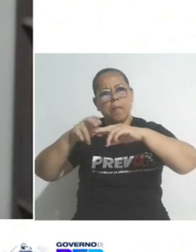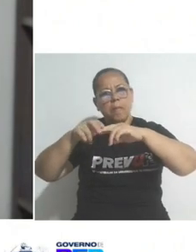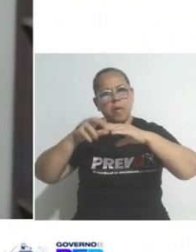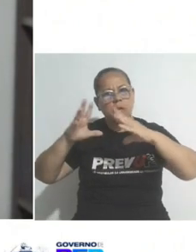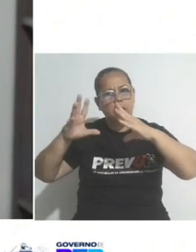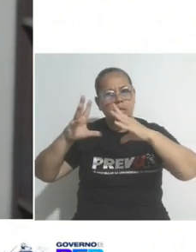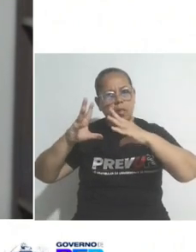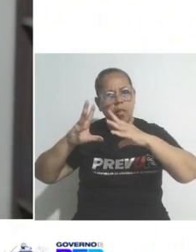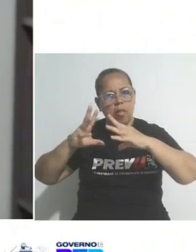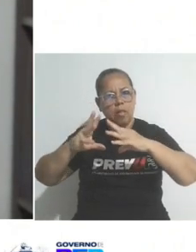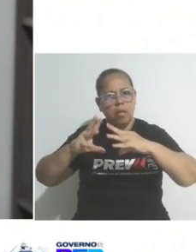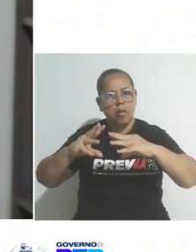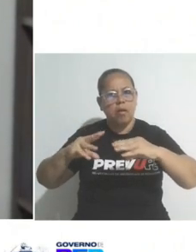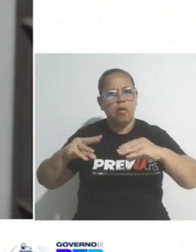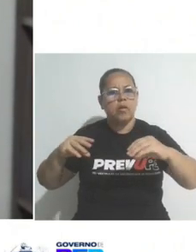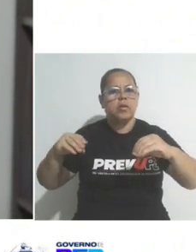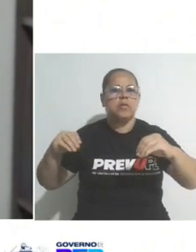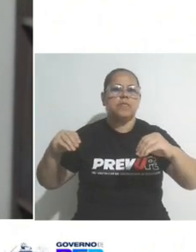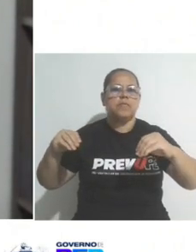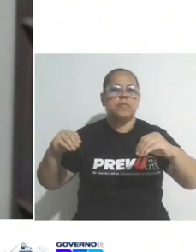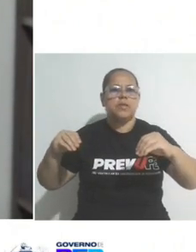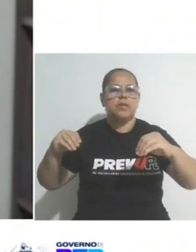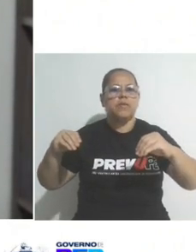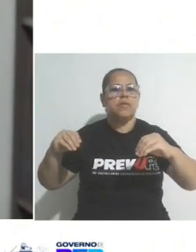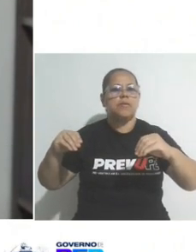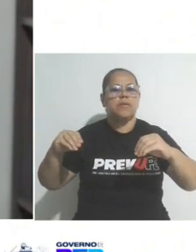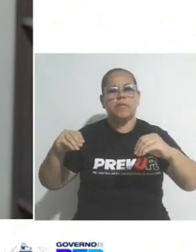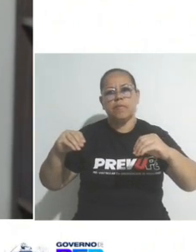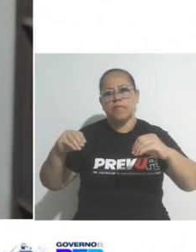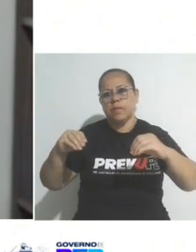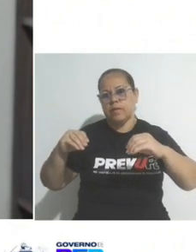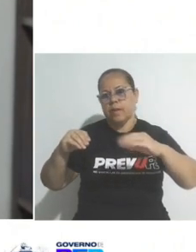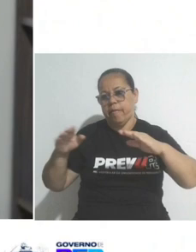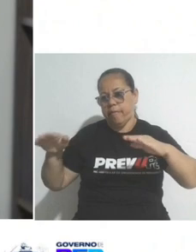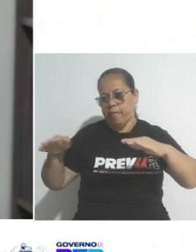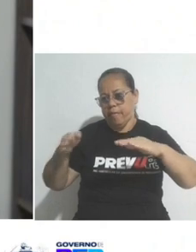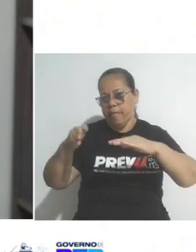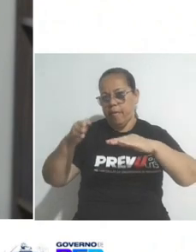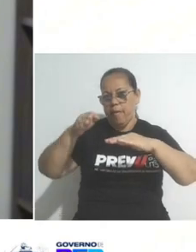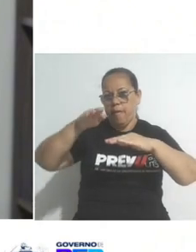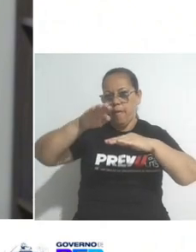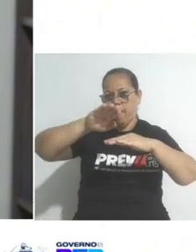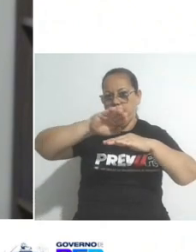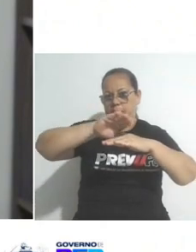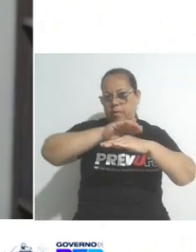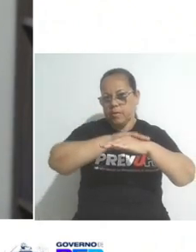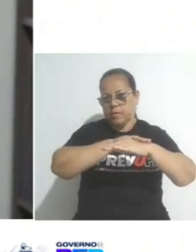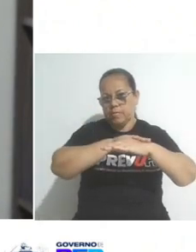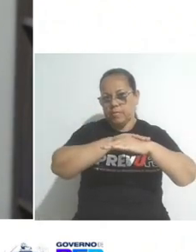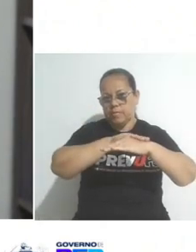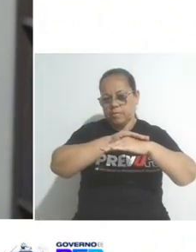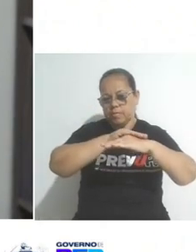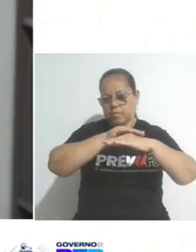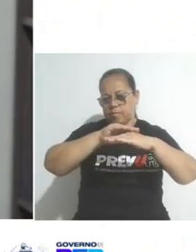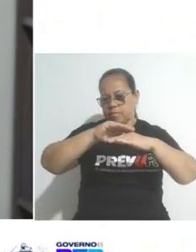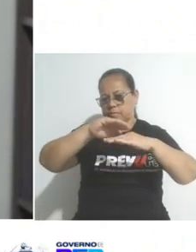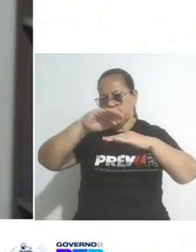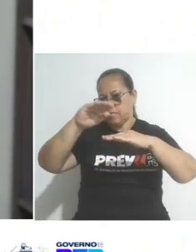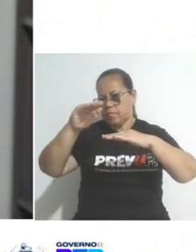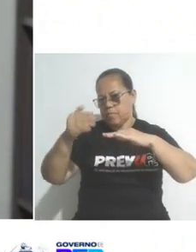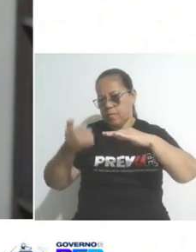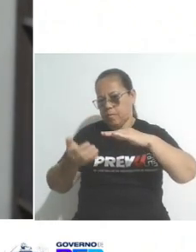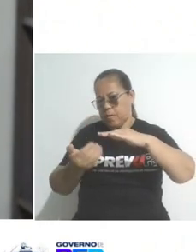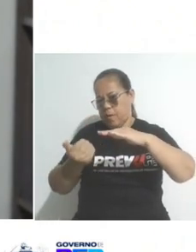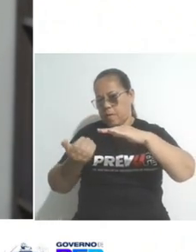erosão diferencial aflora a superfície e vai sendo escavado formando um domo especificamente